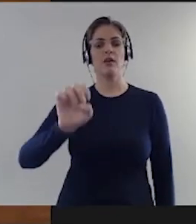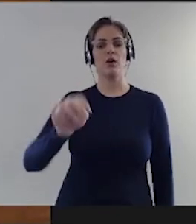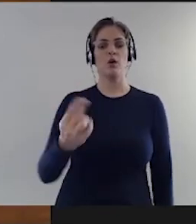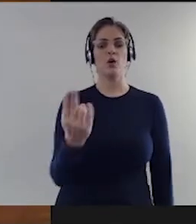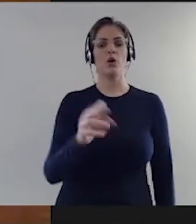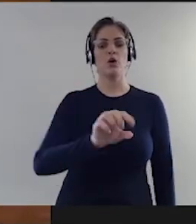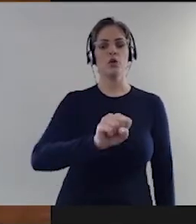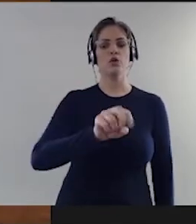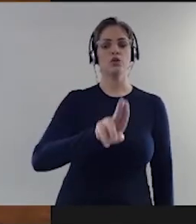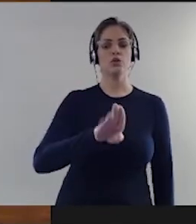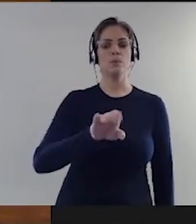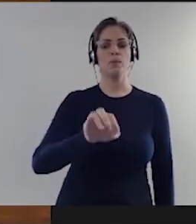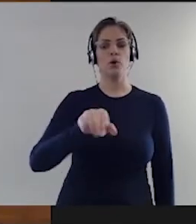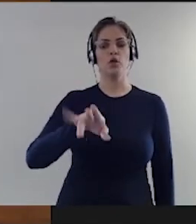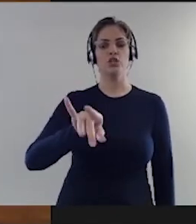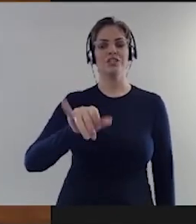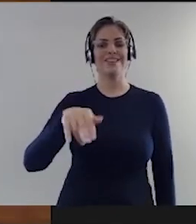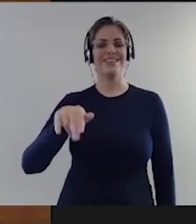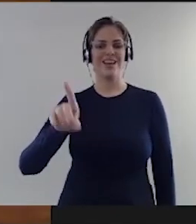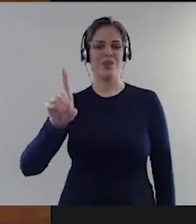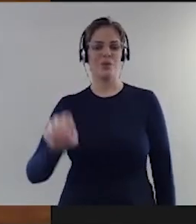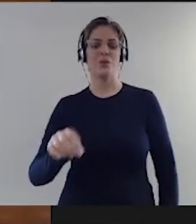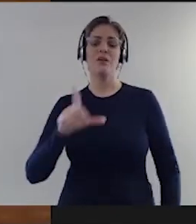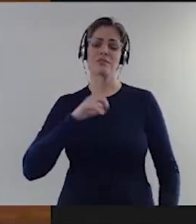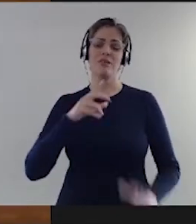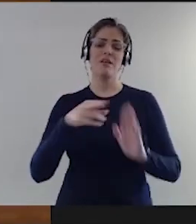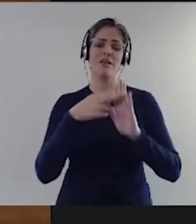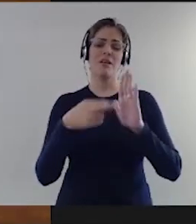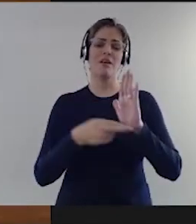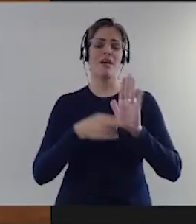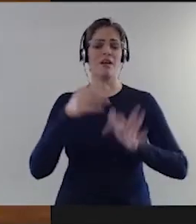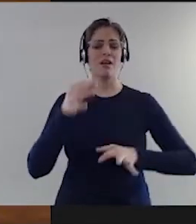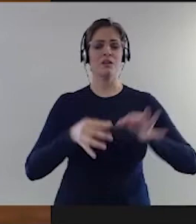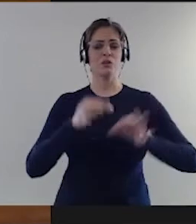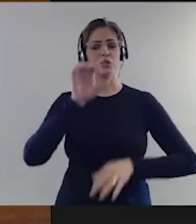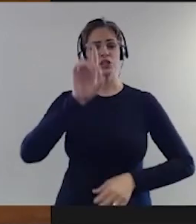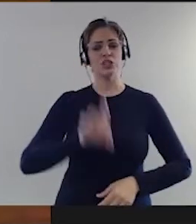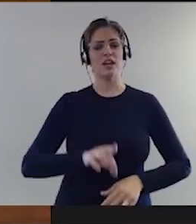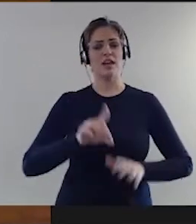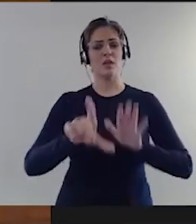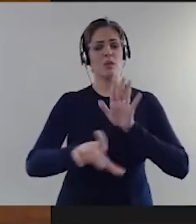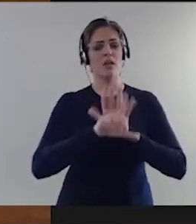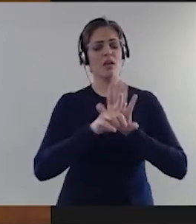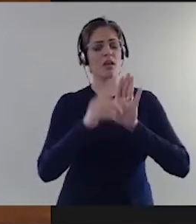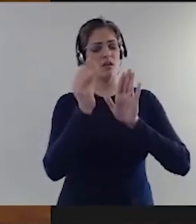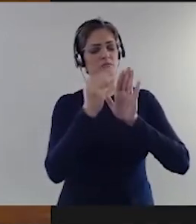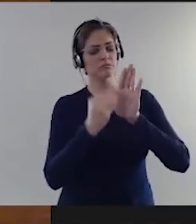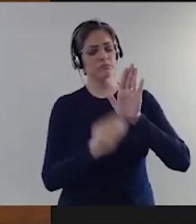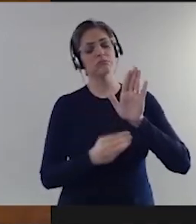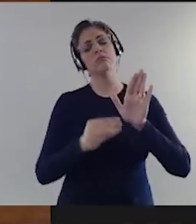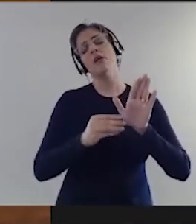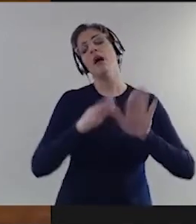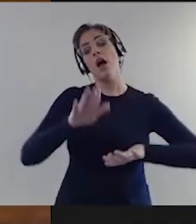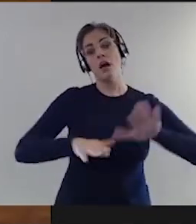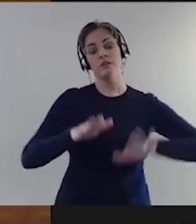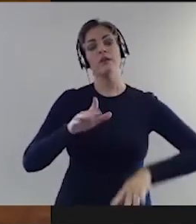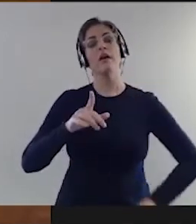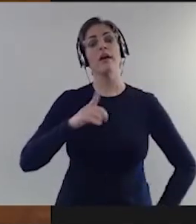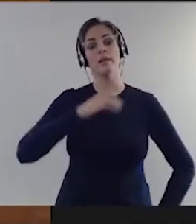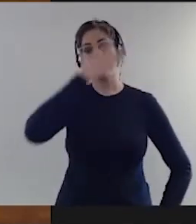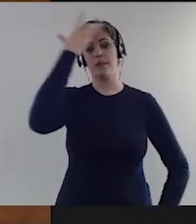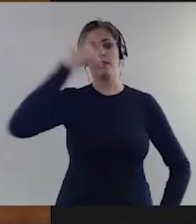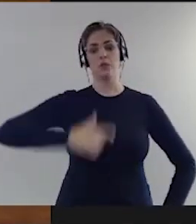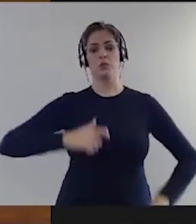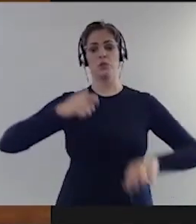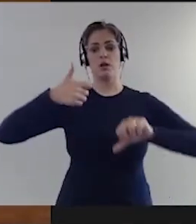pelo legislador em algumas regras jurídicas, e por outras vezes eles podem ser construídos pelo julgador